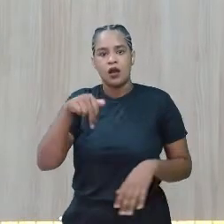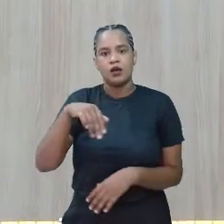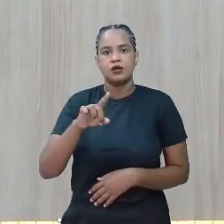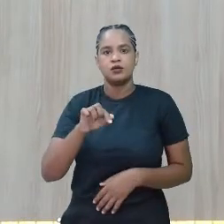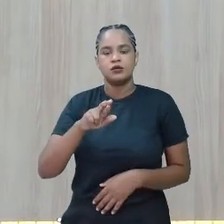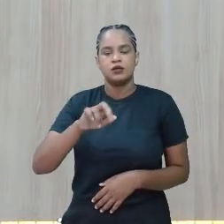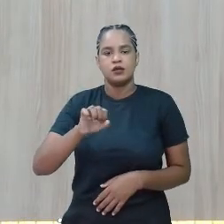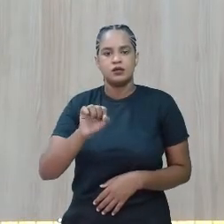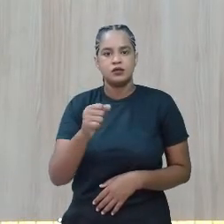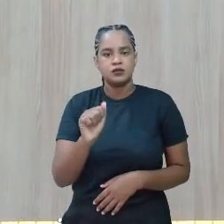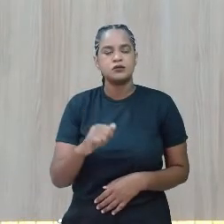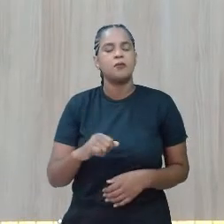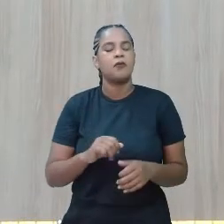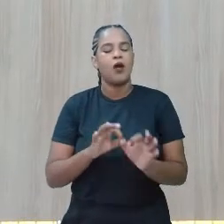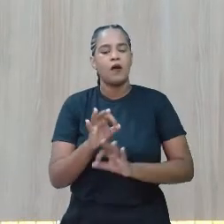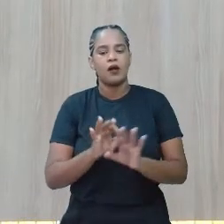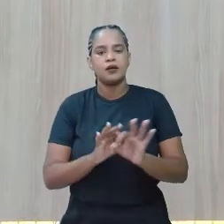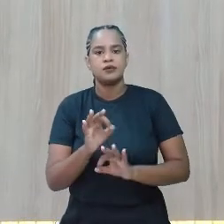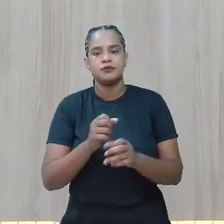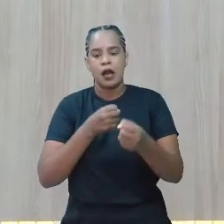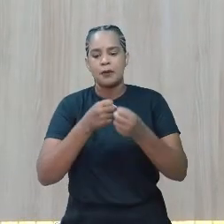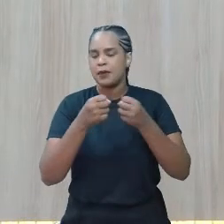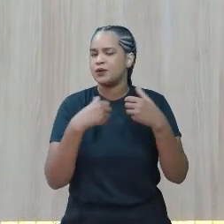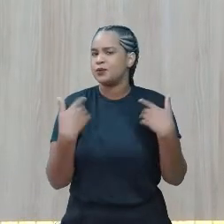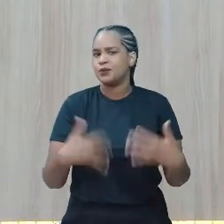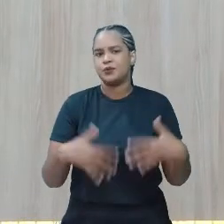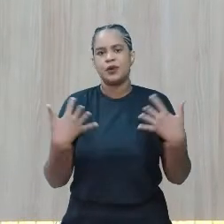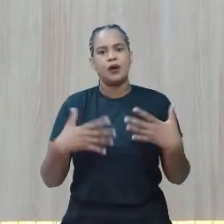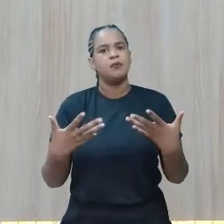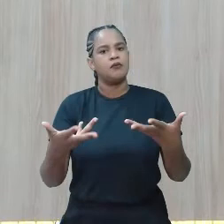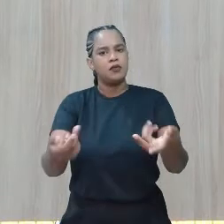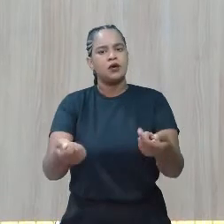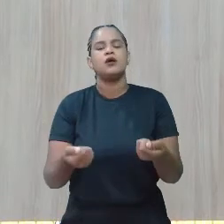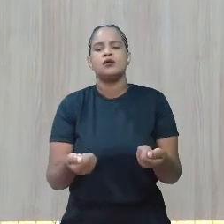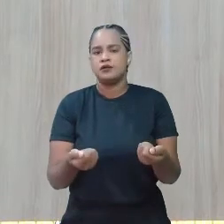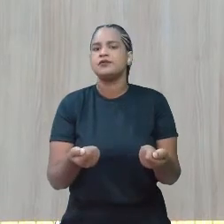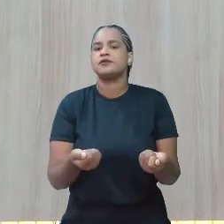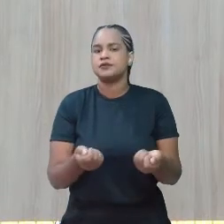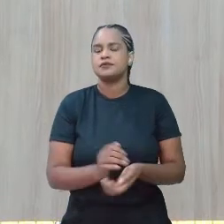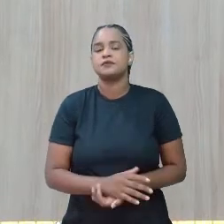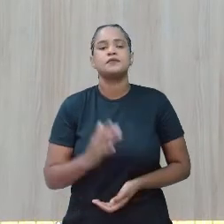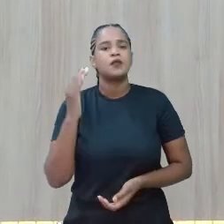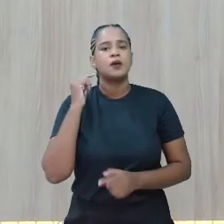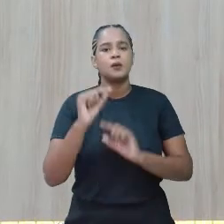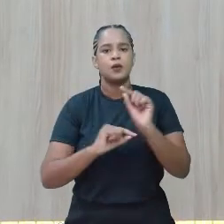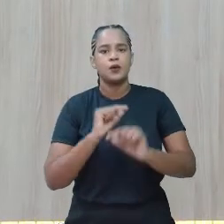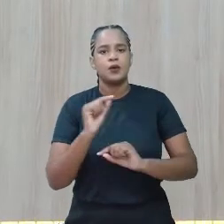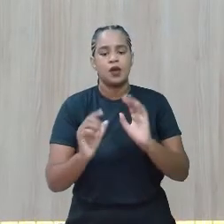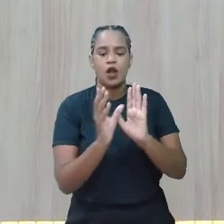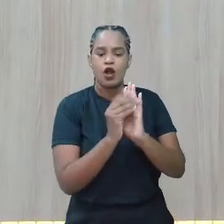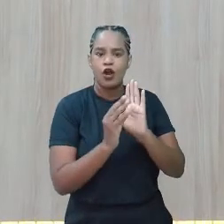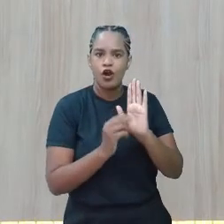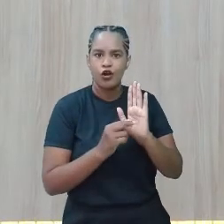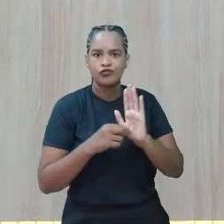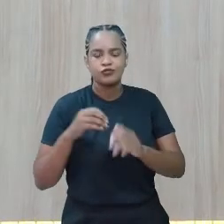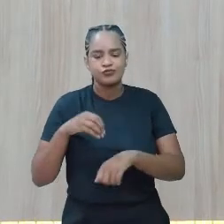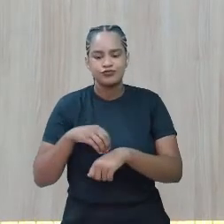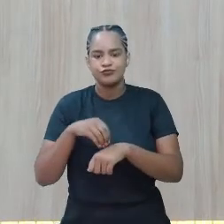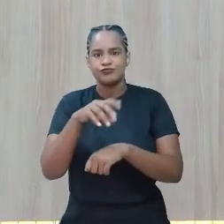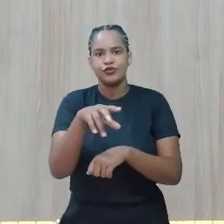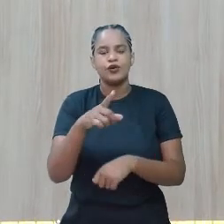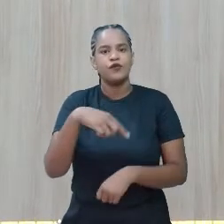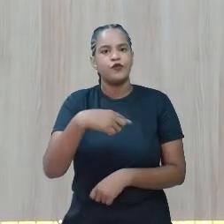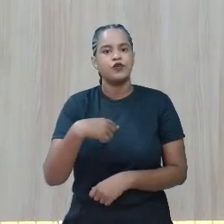preparando uma entrevista. Isso é maravilhoso, saber que esse conteúdo ele está sendo